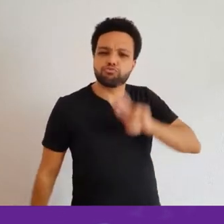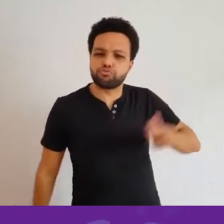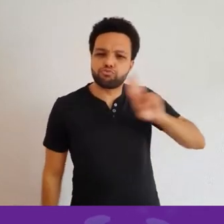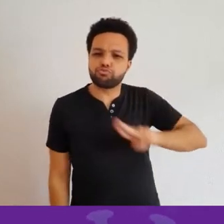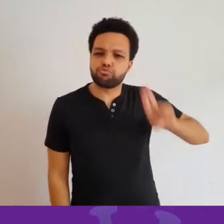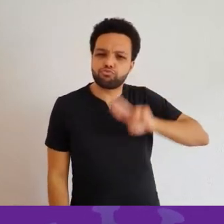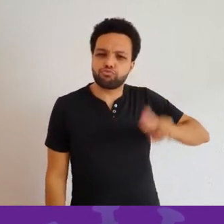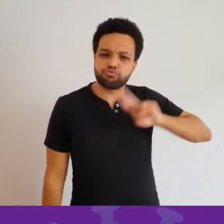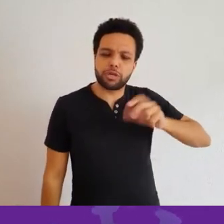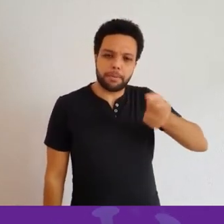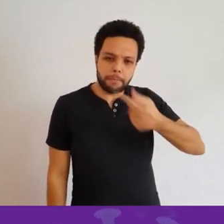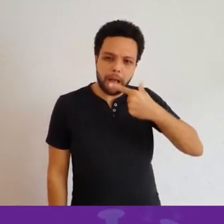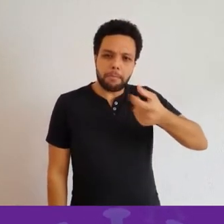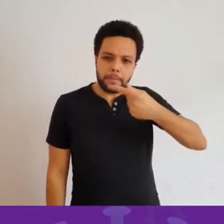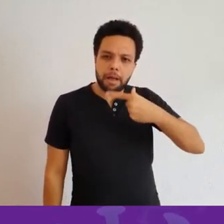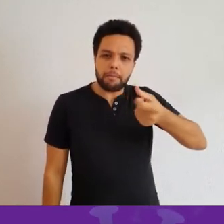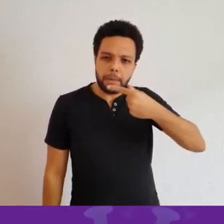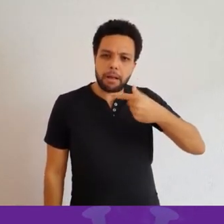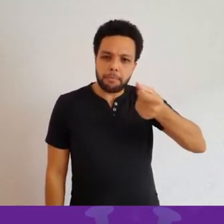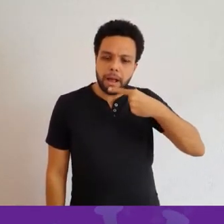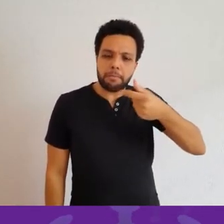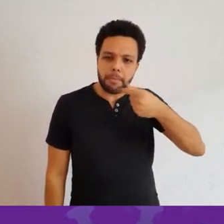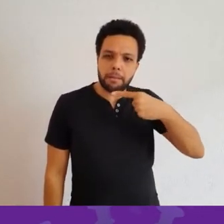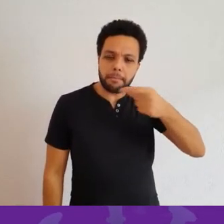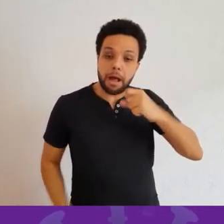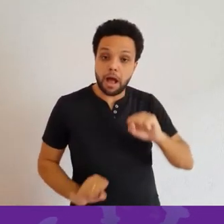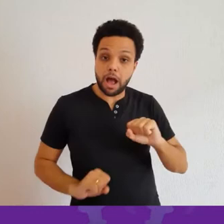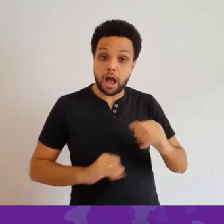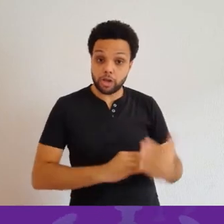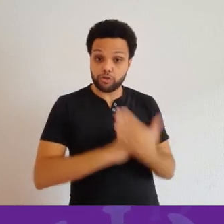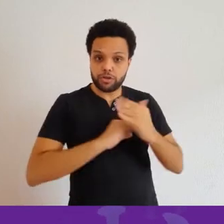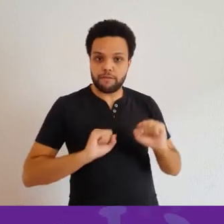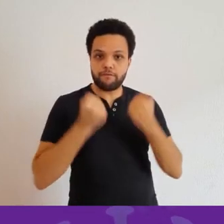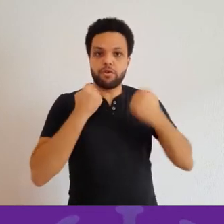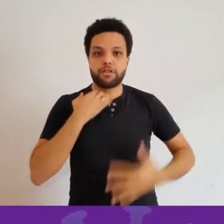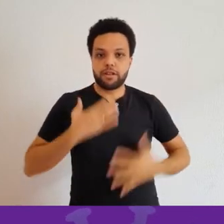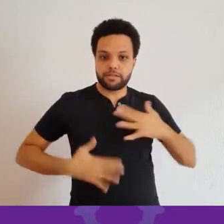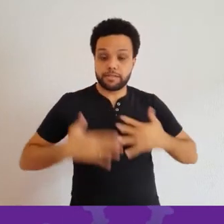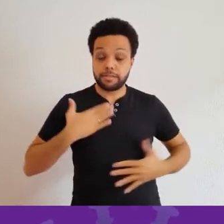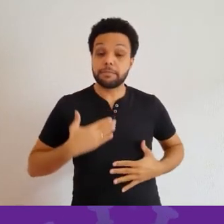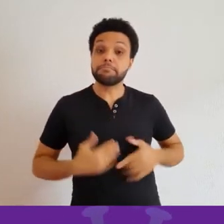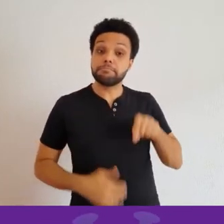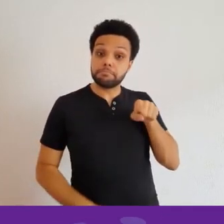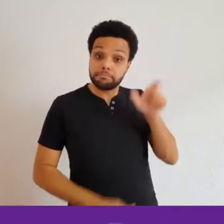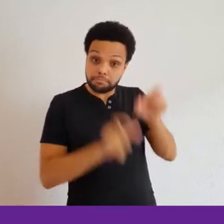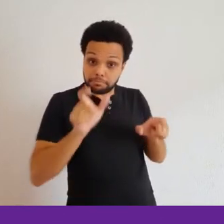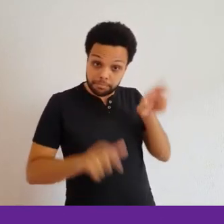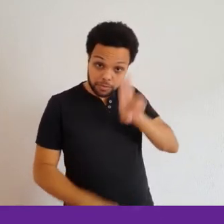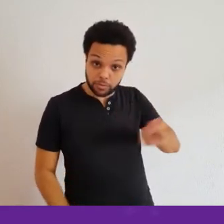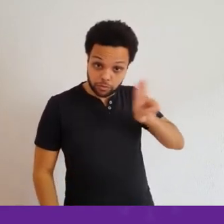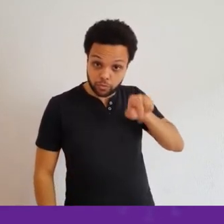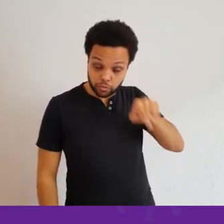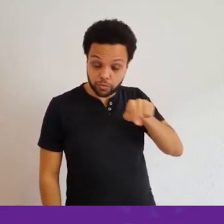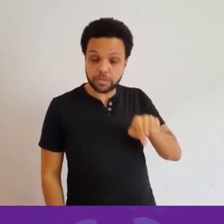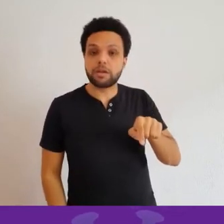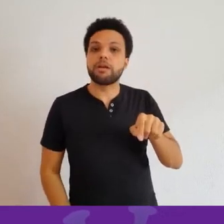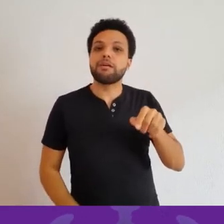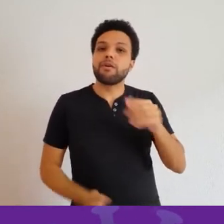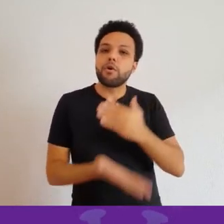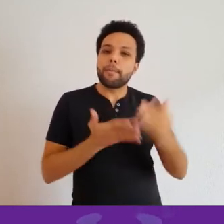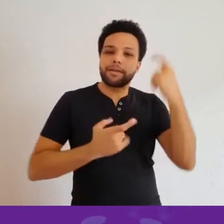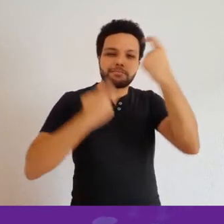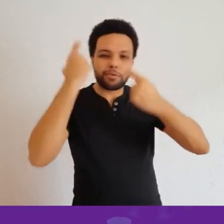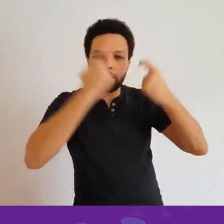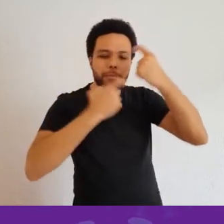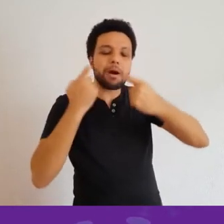a dose que diminui a resposta imunológica contra algumas infecções elas ficam com uma preocupação